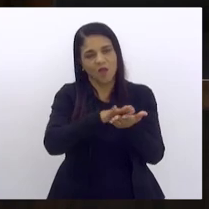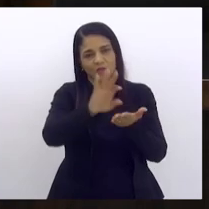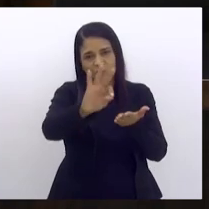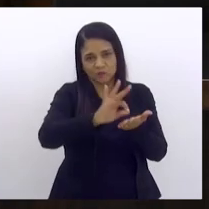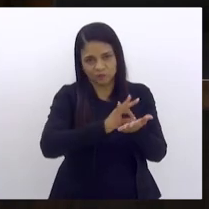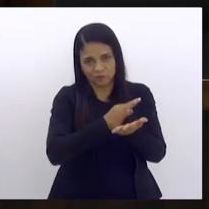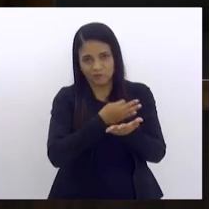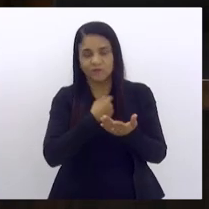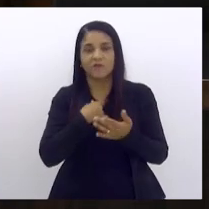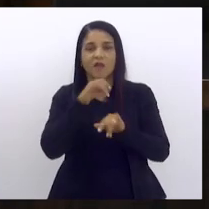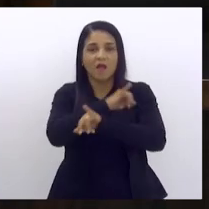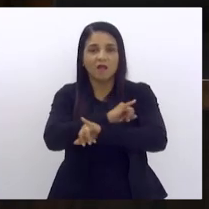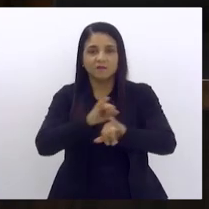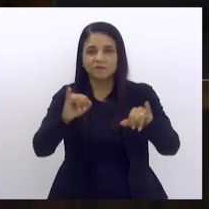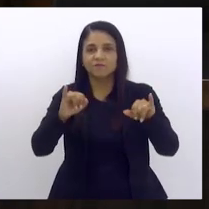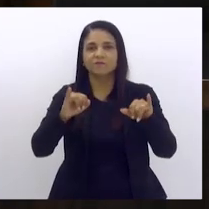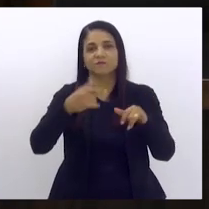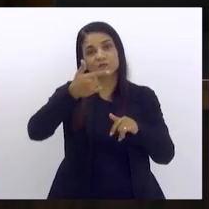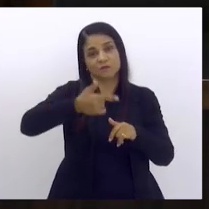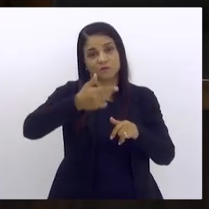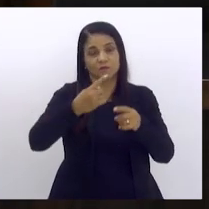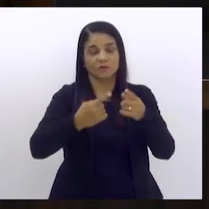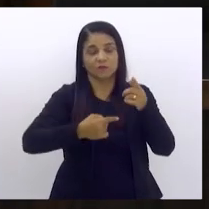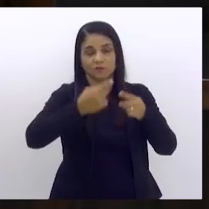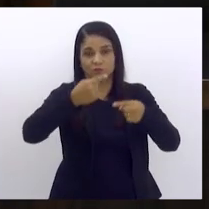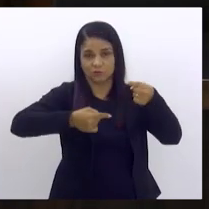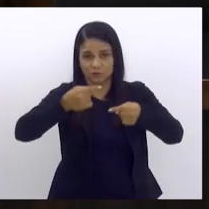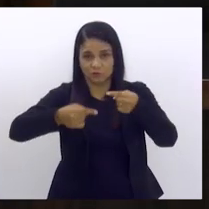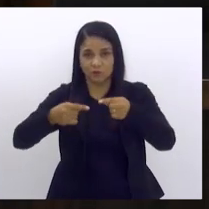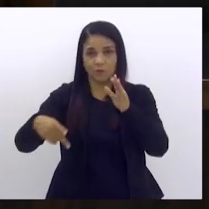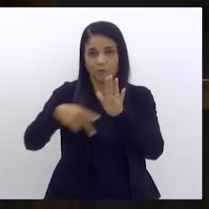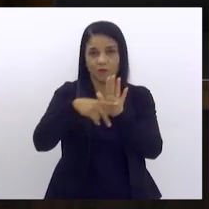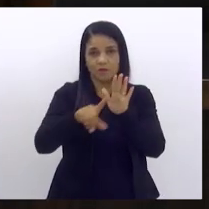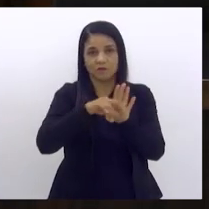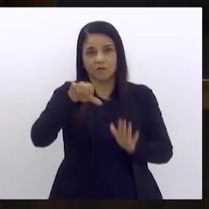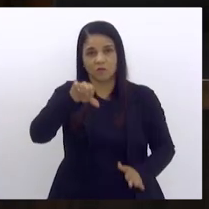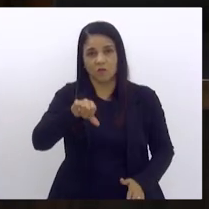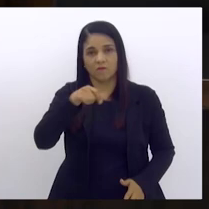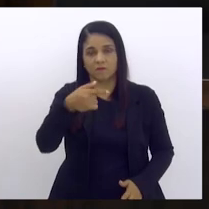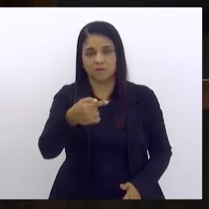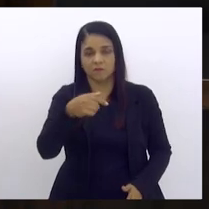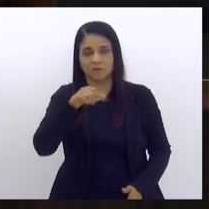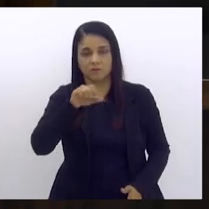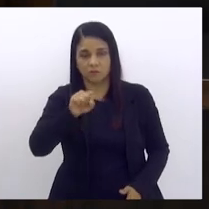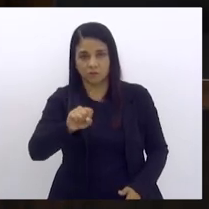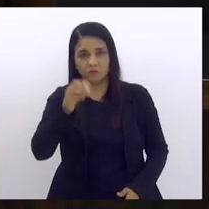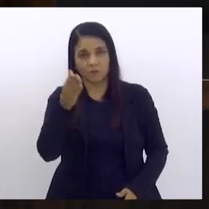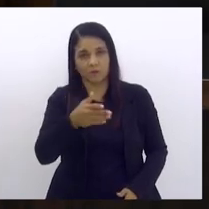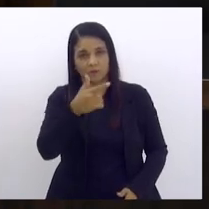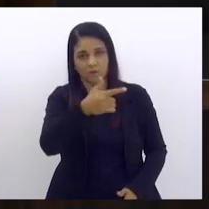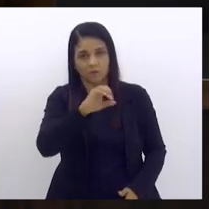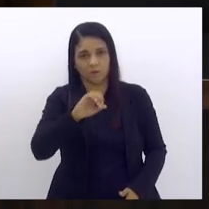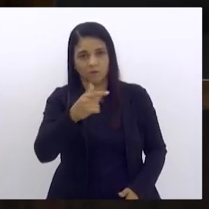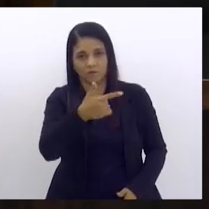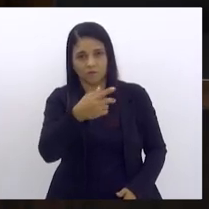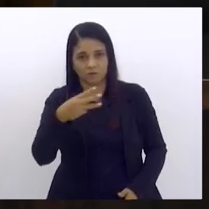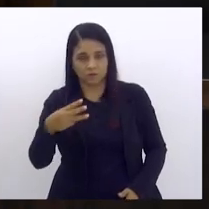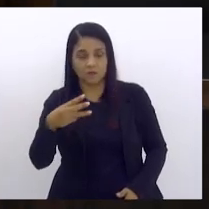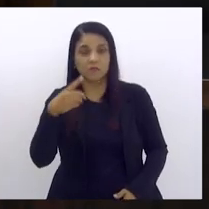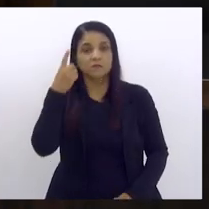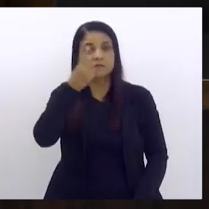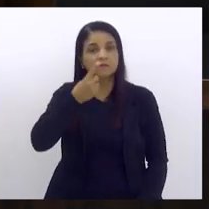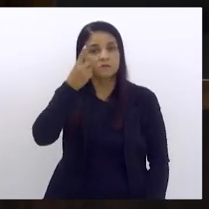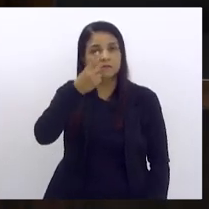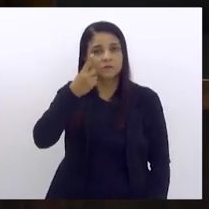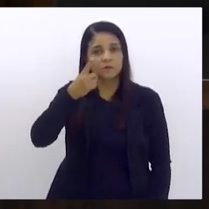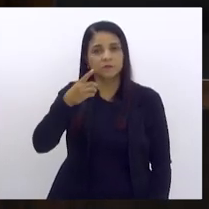autógrafo. Anuncio, em segunda discussão, projeto de lei número 978 de 2023, de autoria